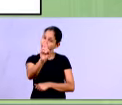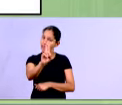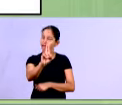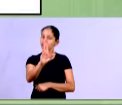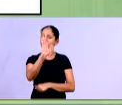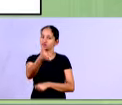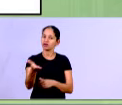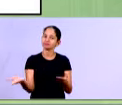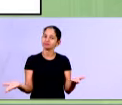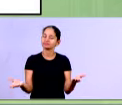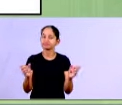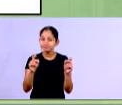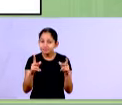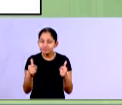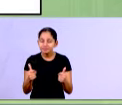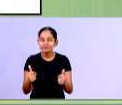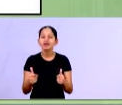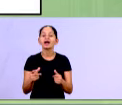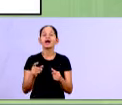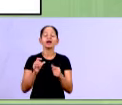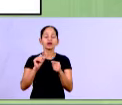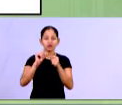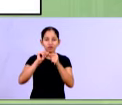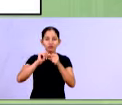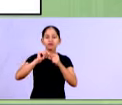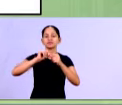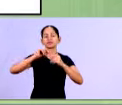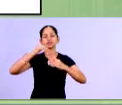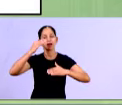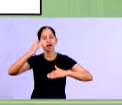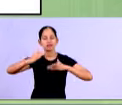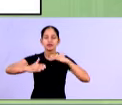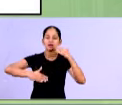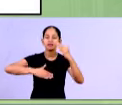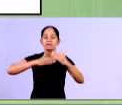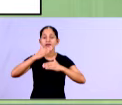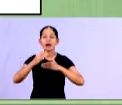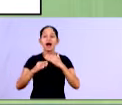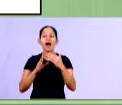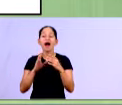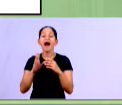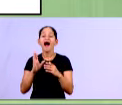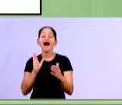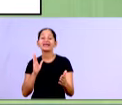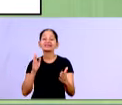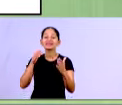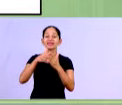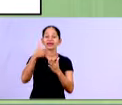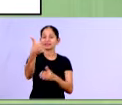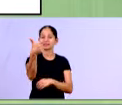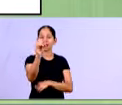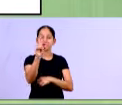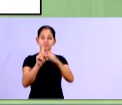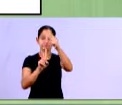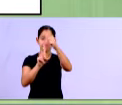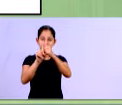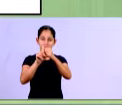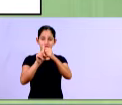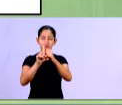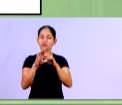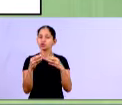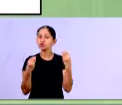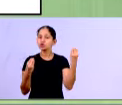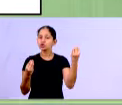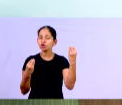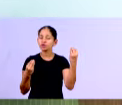R$100. E aí eu vou fazendo isso ao longo de todos. Quando eu chegar no 10º mês, como é que eu vou calcular o juro